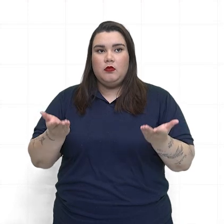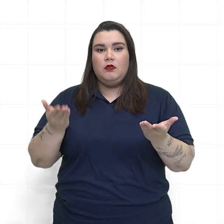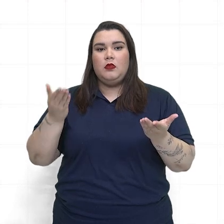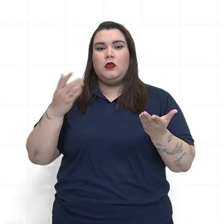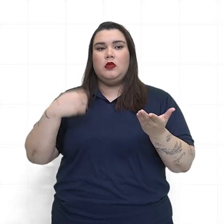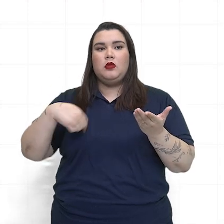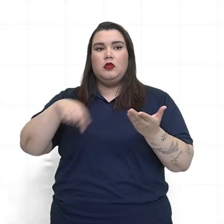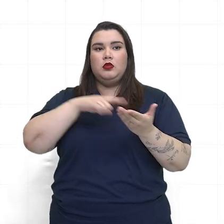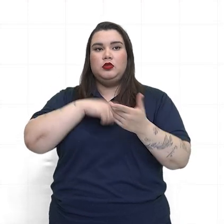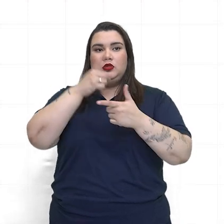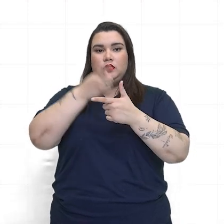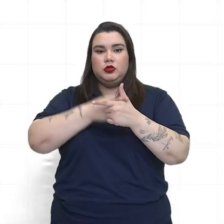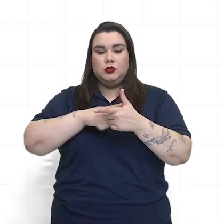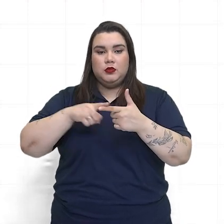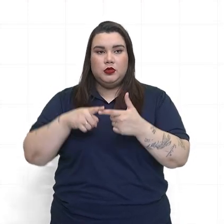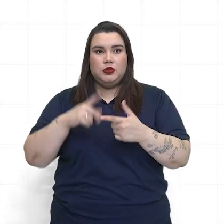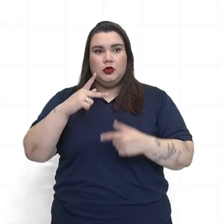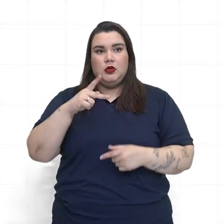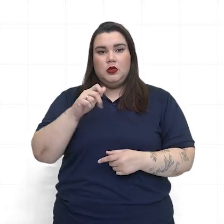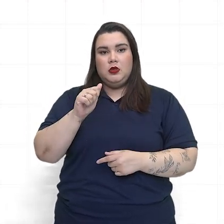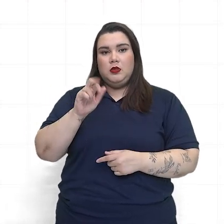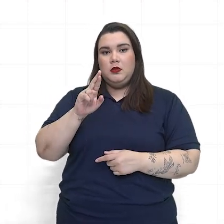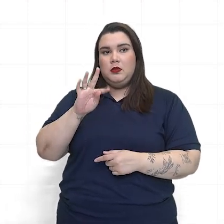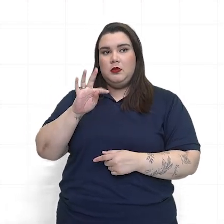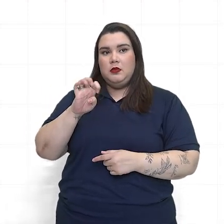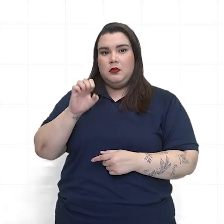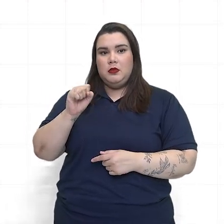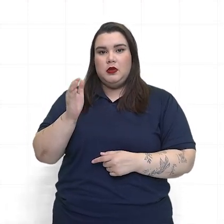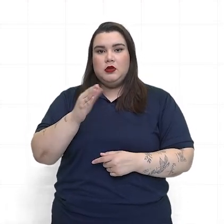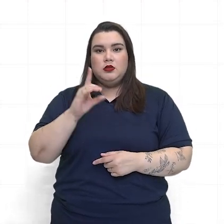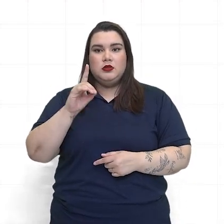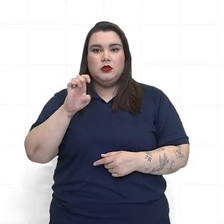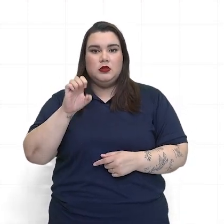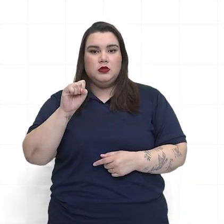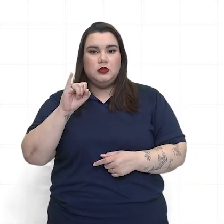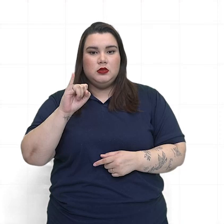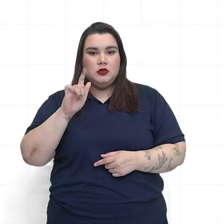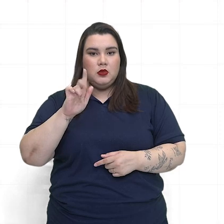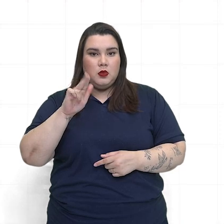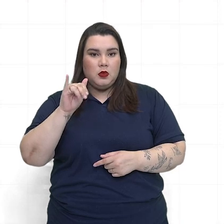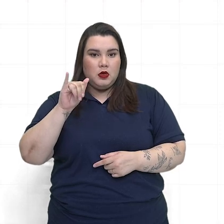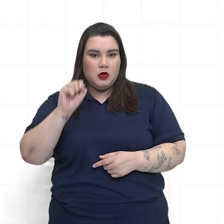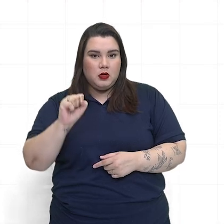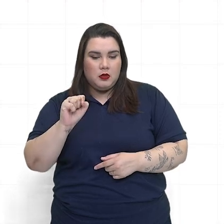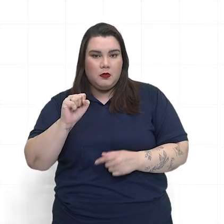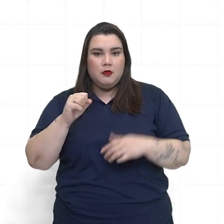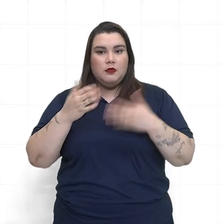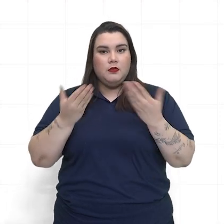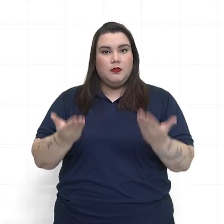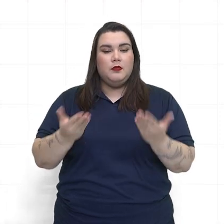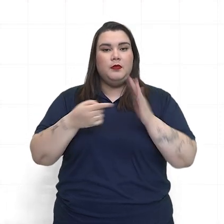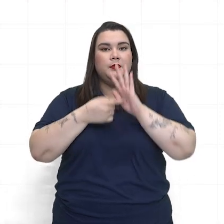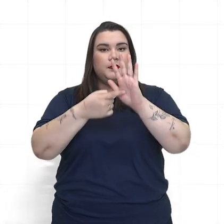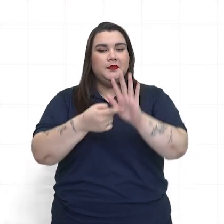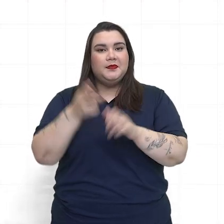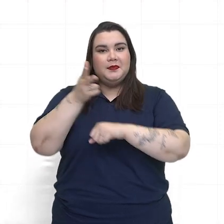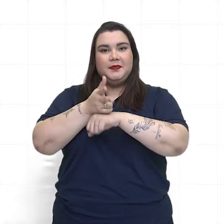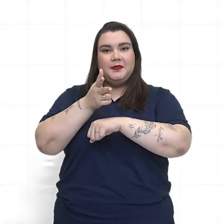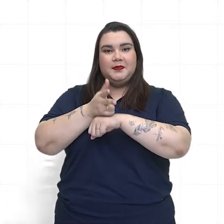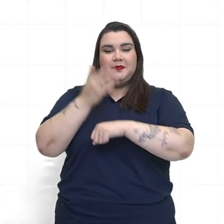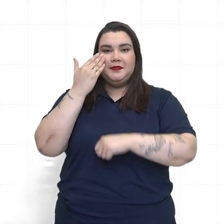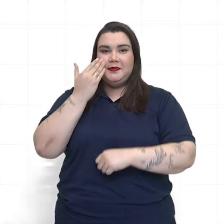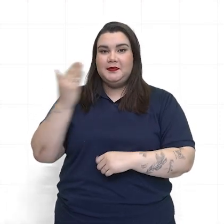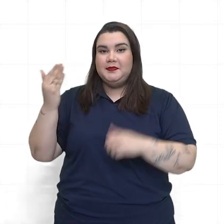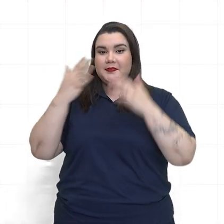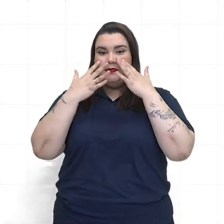partes desiguais, nós poderemos ter a seguinte situação. Vejamos esse vídeo.